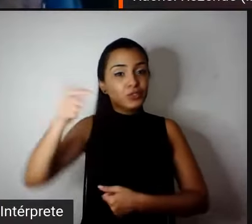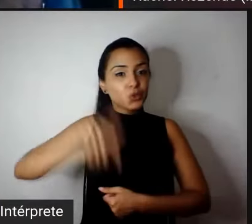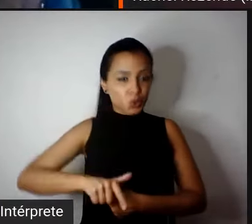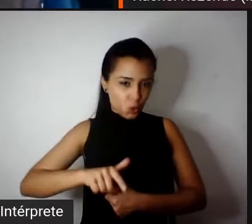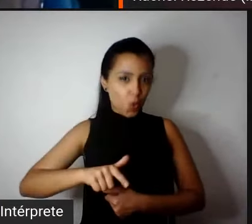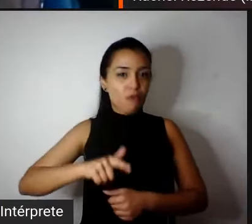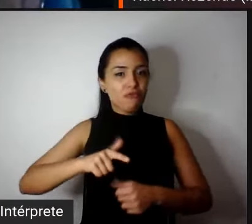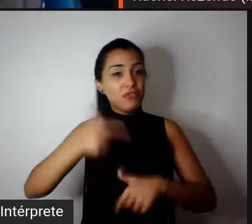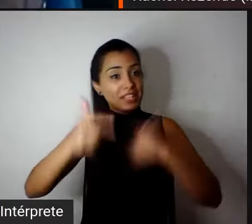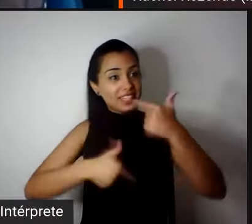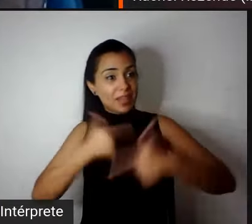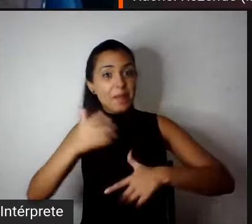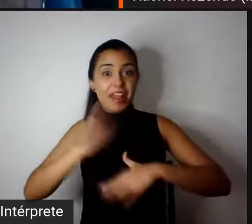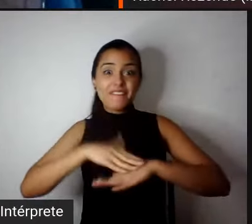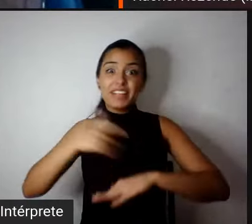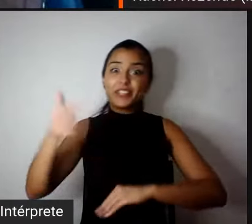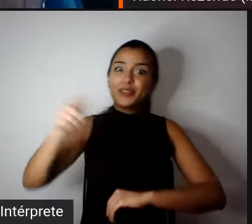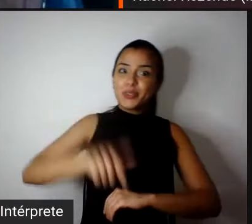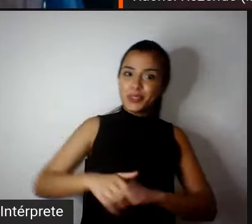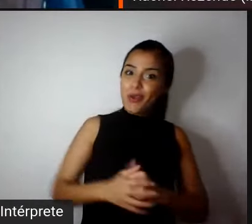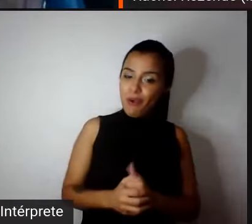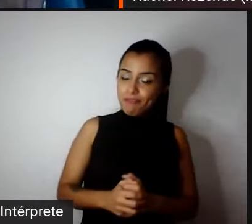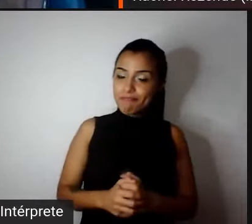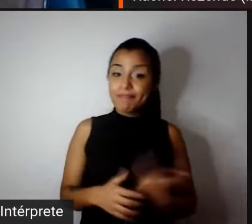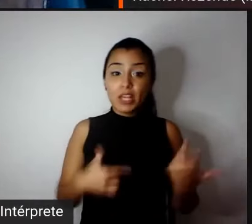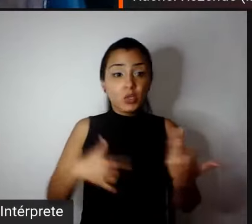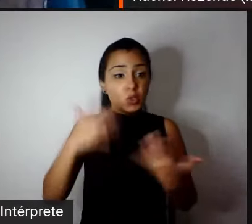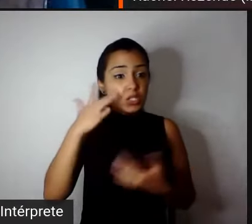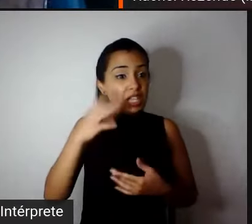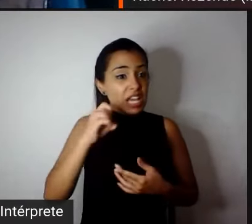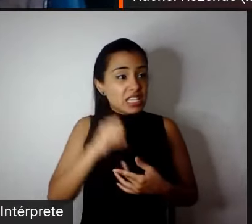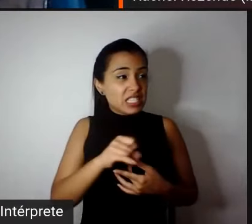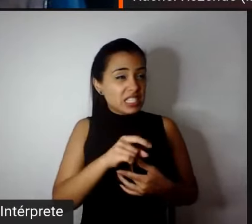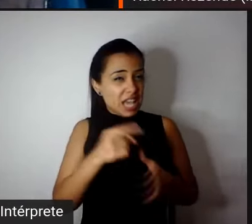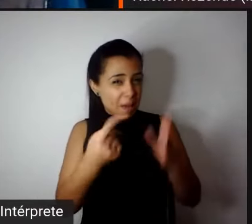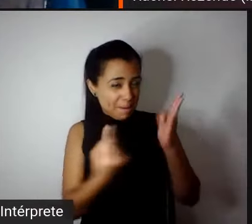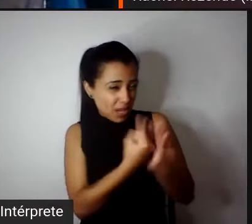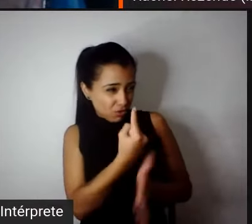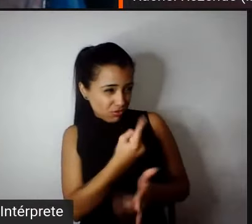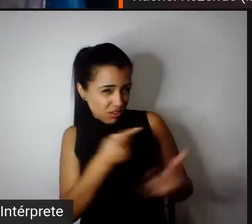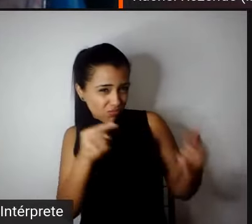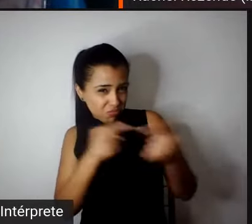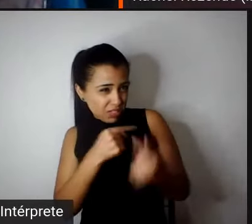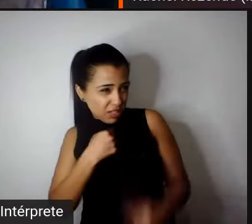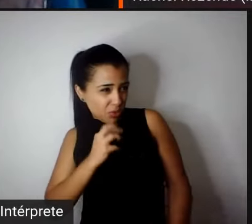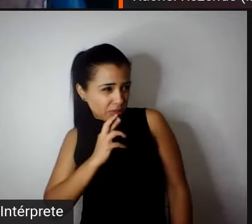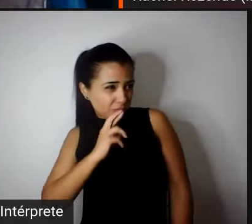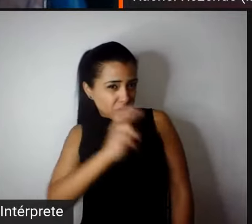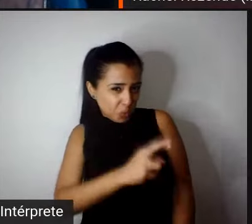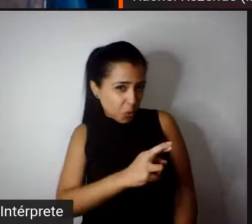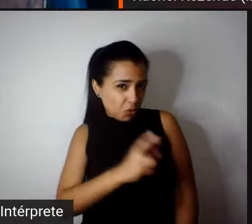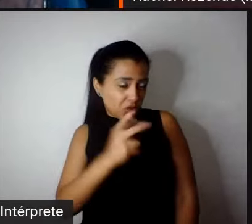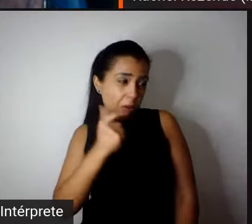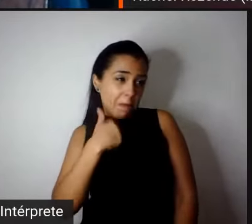o Rubens queria saber, mas esse desdobramento aqui, que eu acho